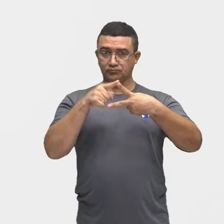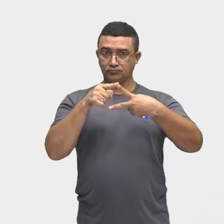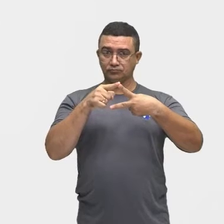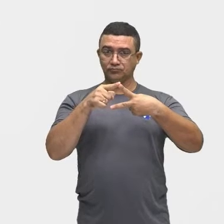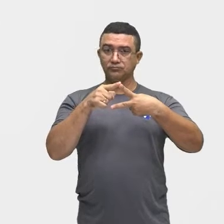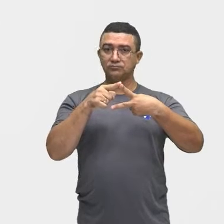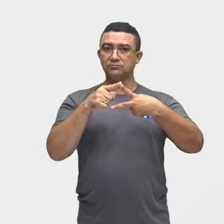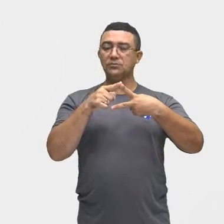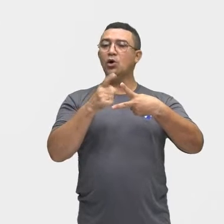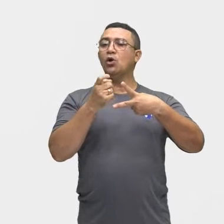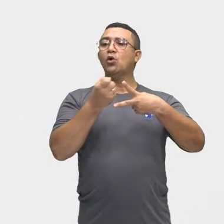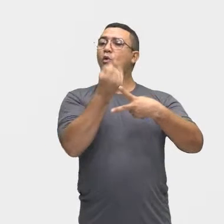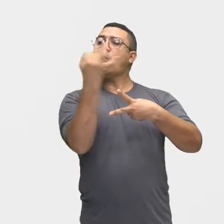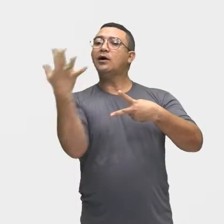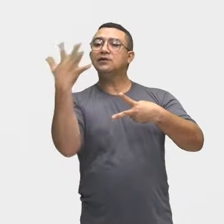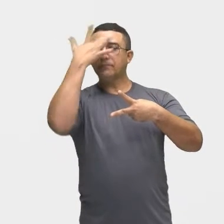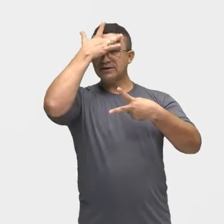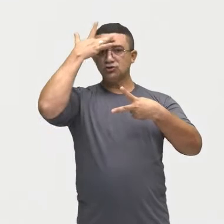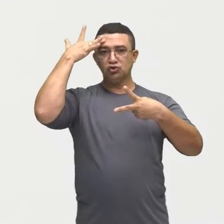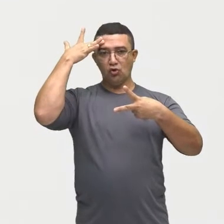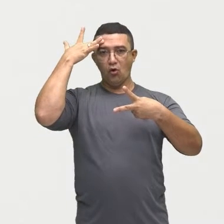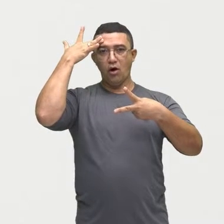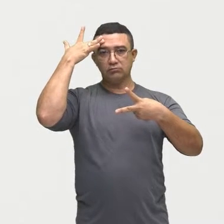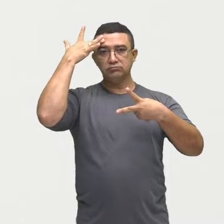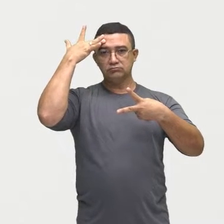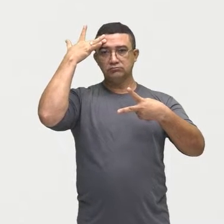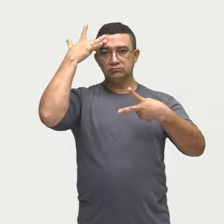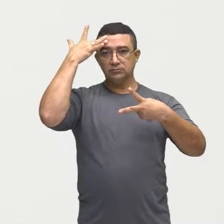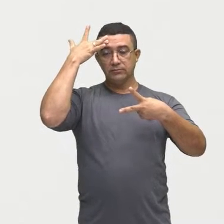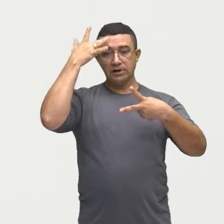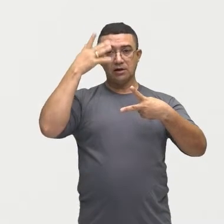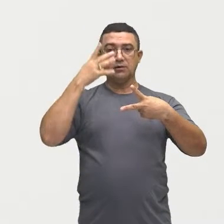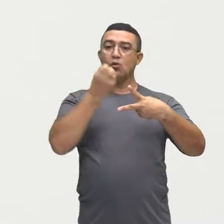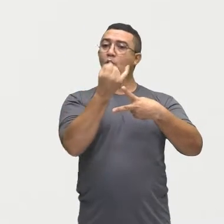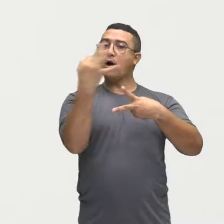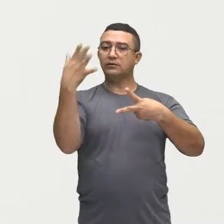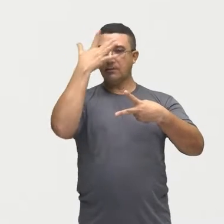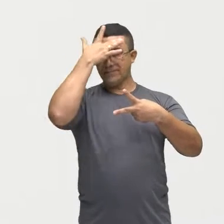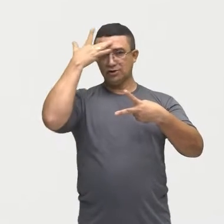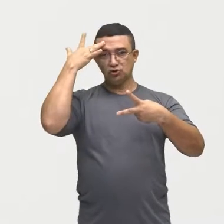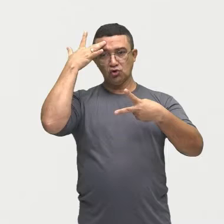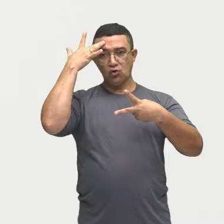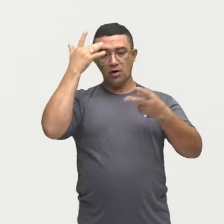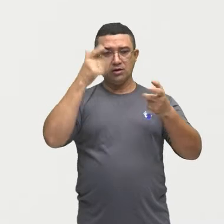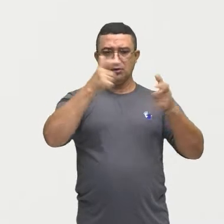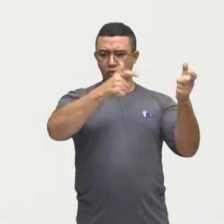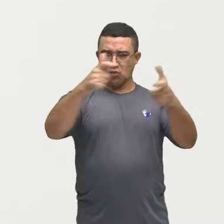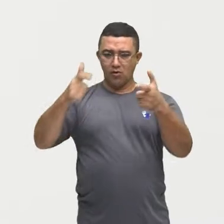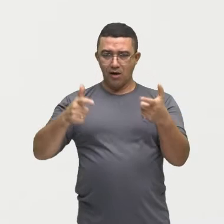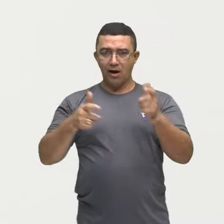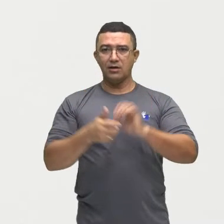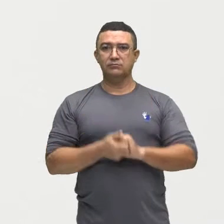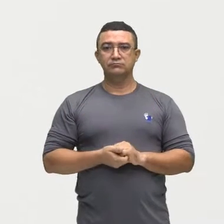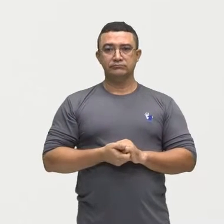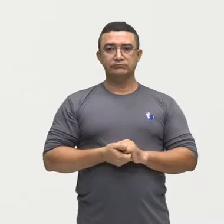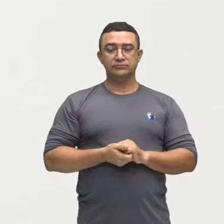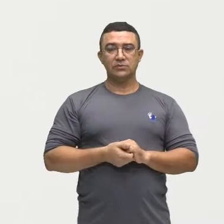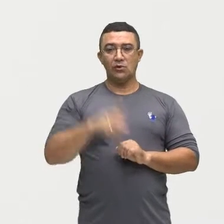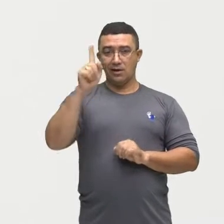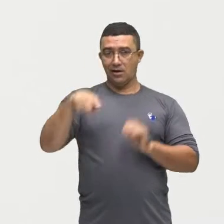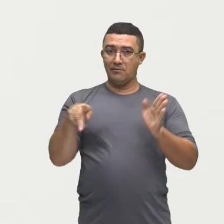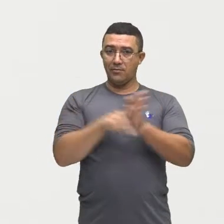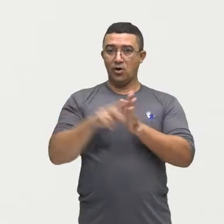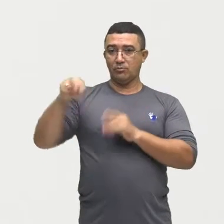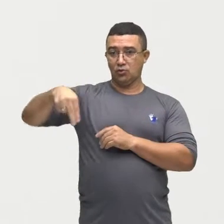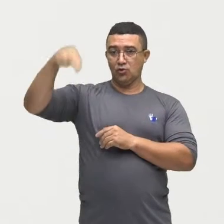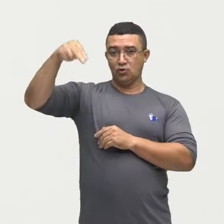dos habitantes, a gente pega a quantidade de pessoas, né, de um determinado espaço, no caso aqui a gente está falando